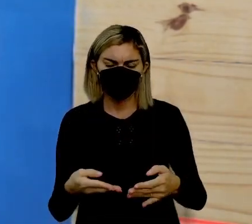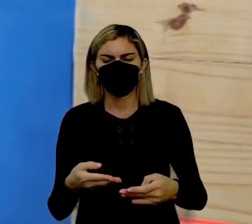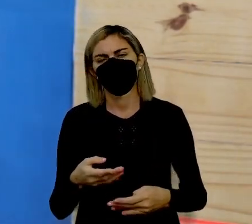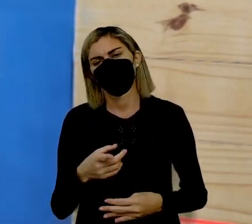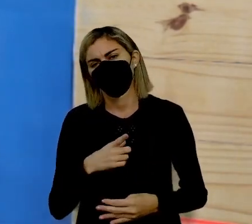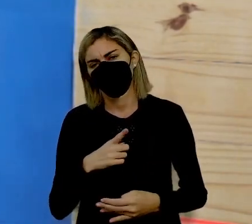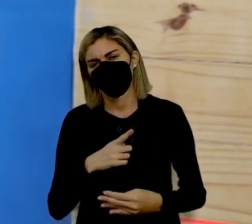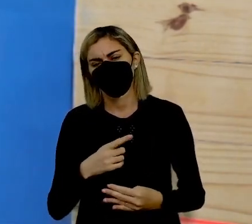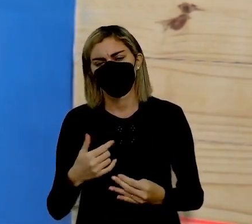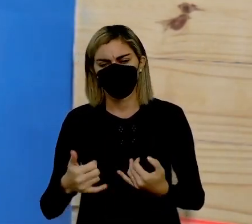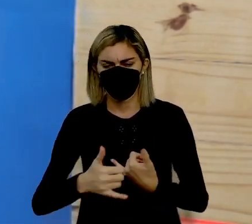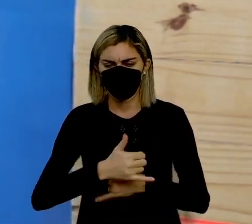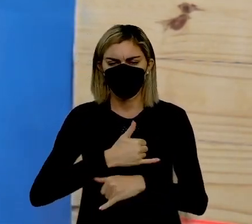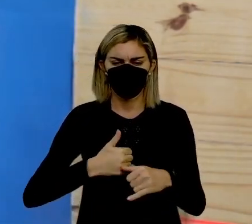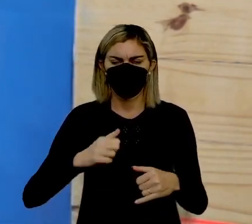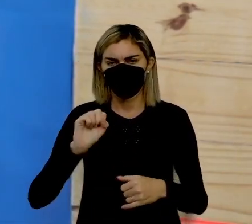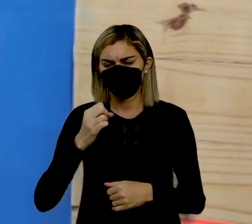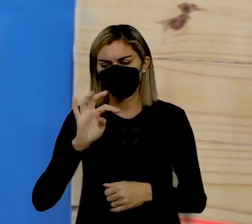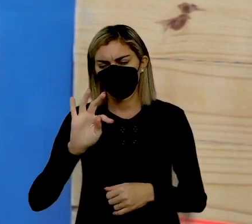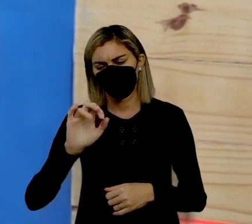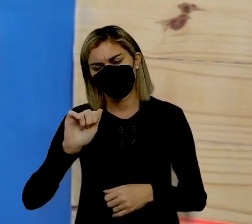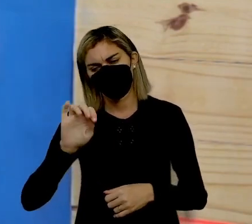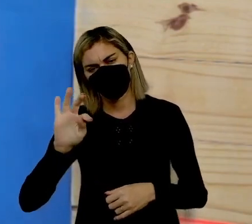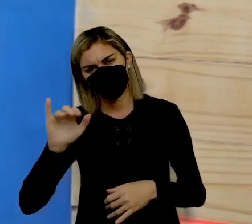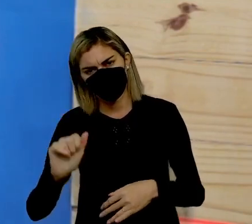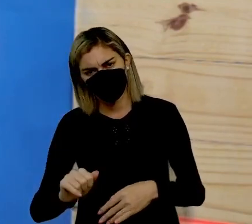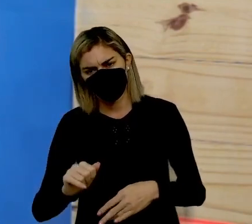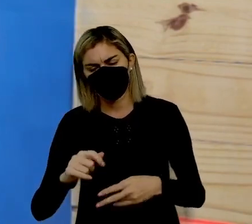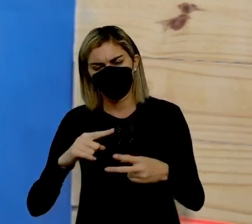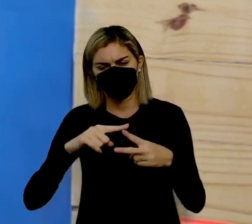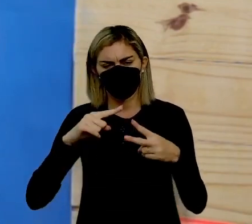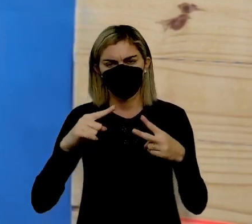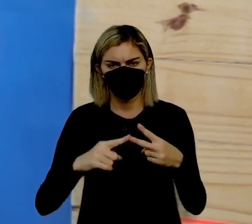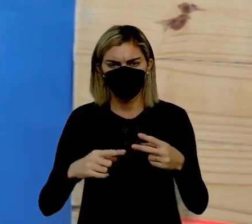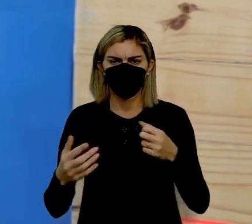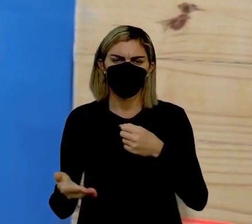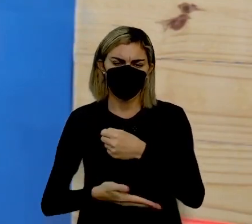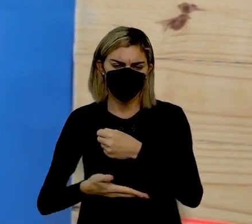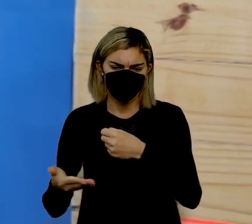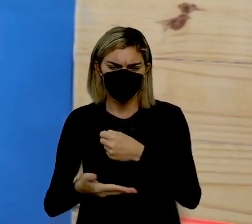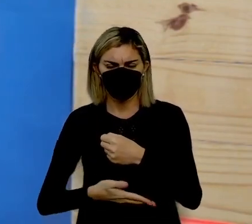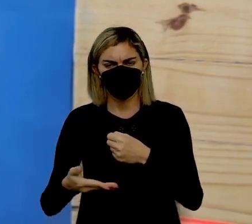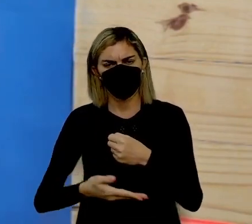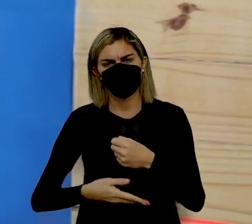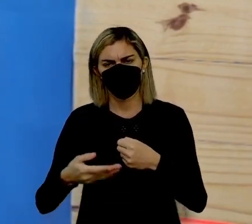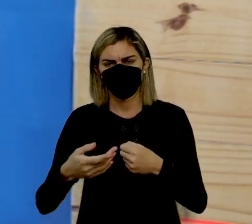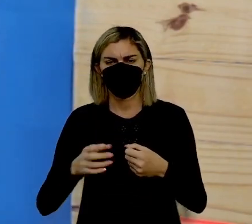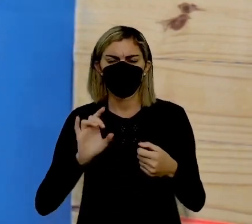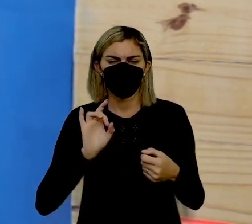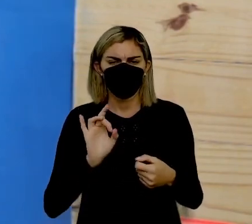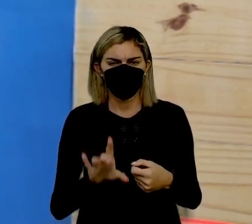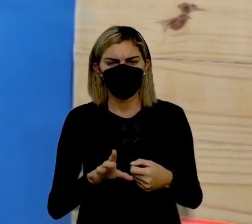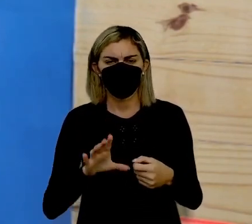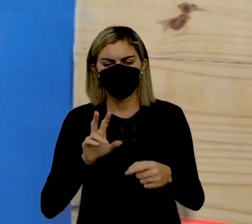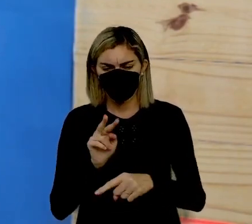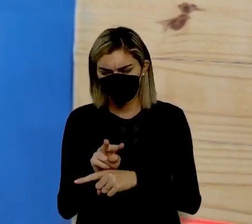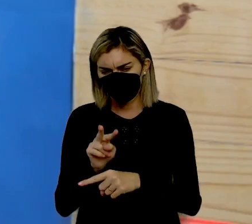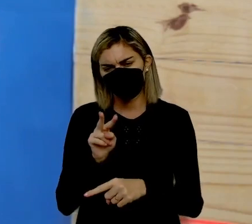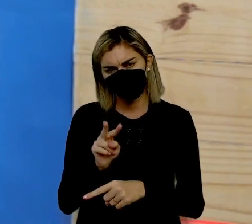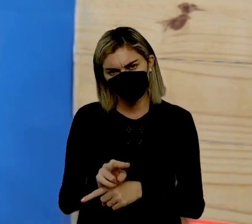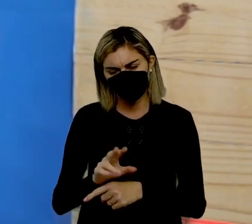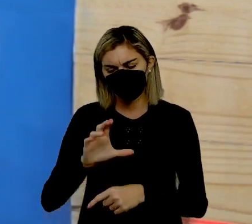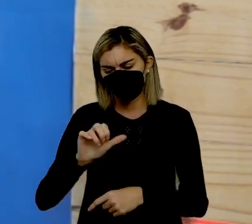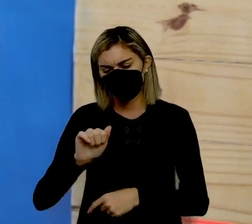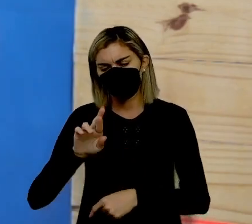de eletrostática, nós temos dois princípios básicos. O princípio da conservação da